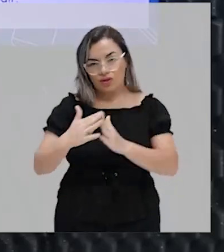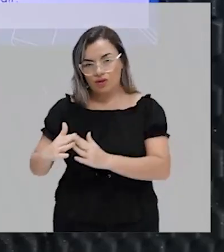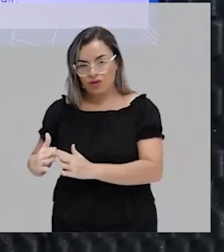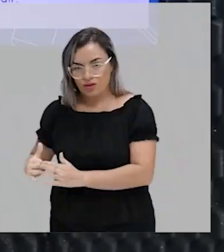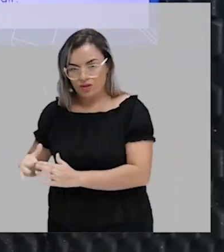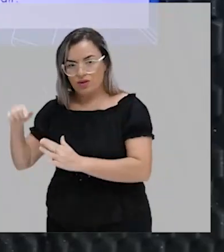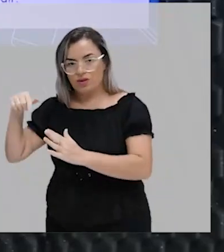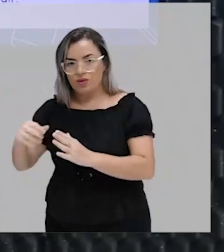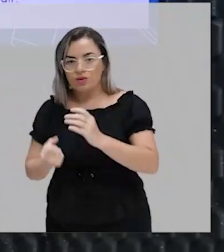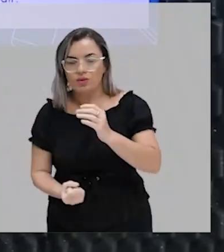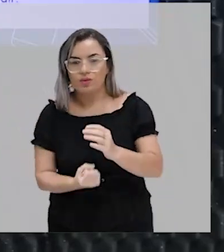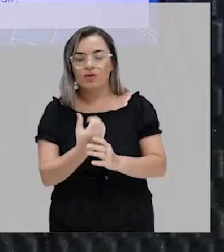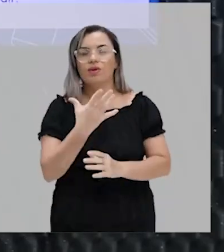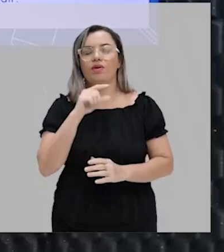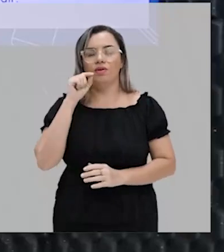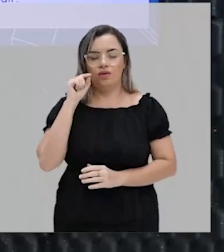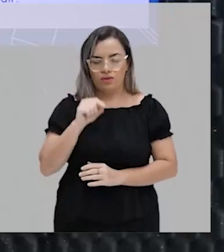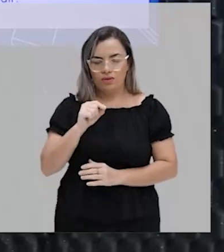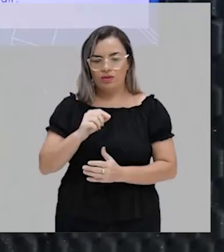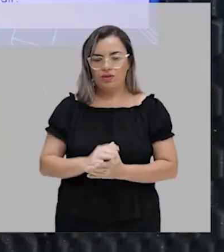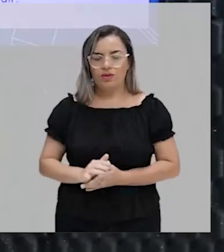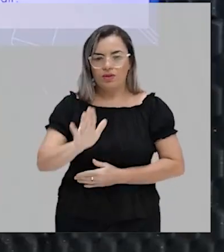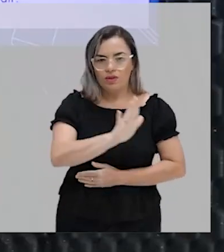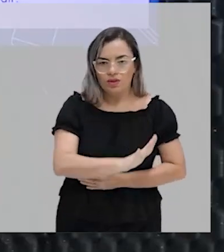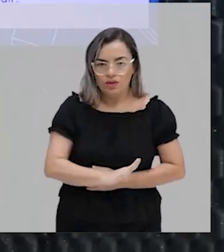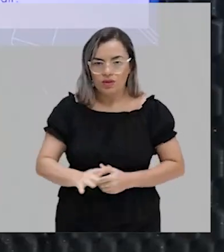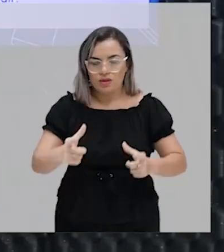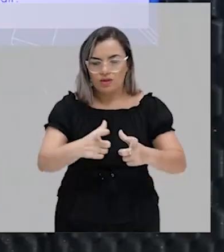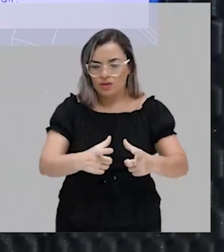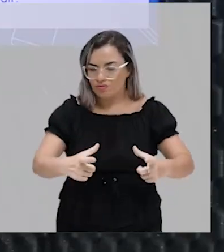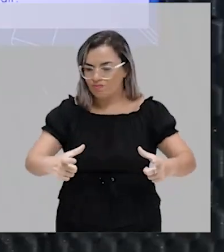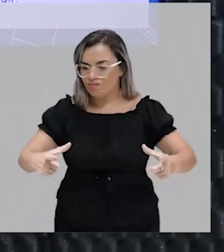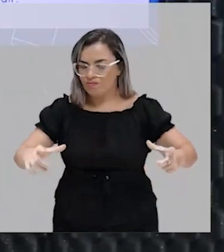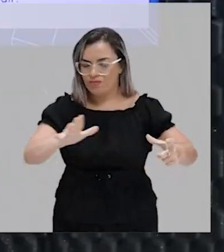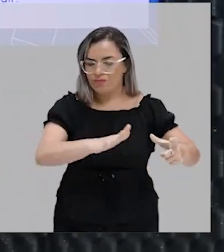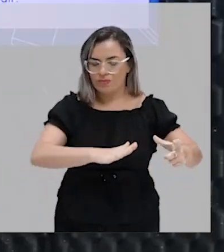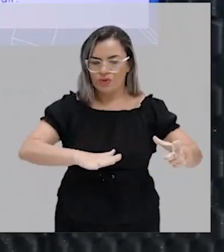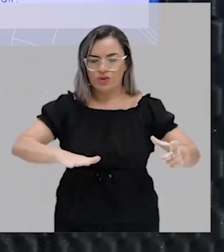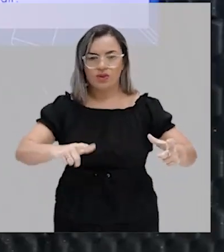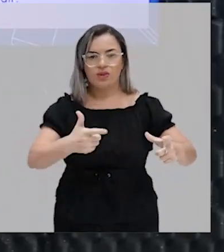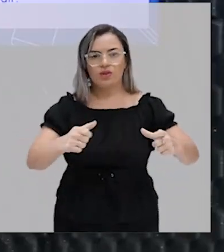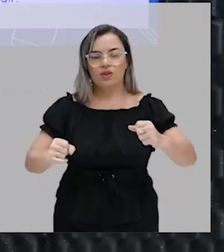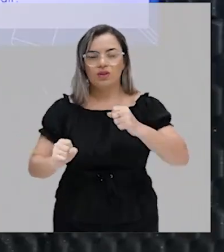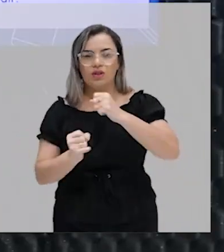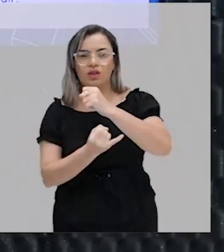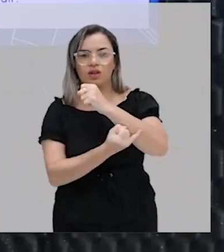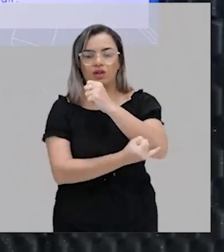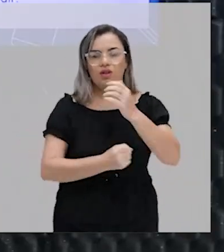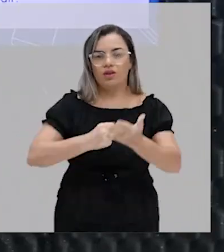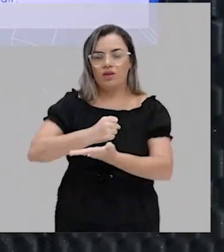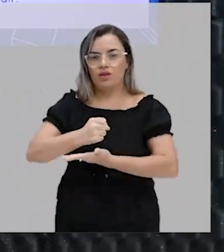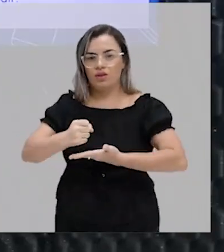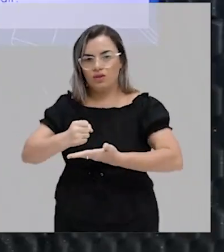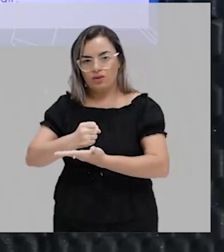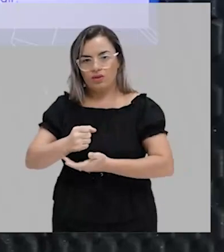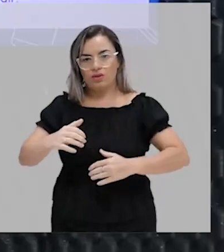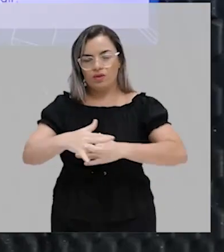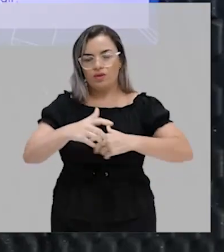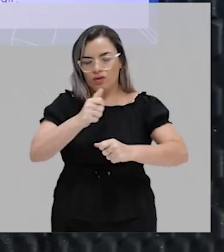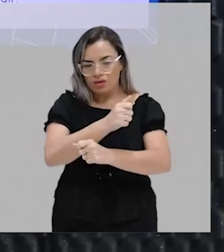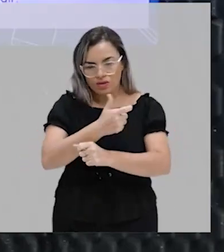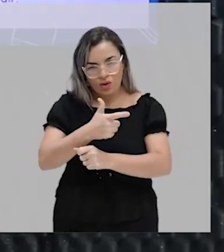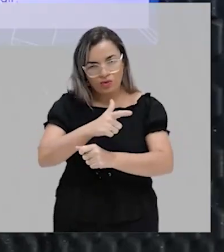da favelização, que vai ser a expansão destas áreas sem a infraestrutura básica, na qual a